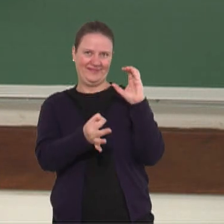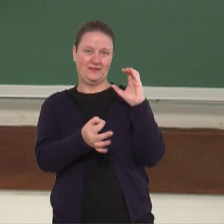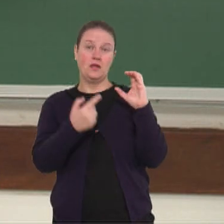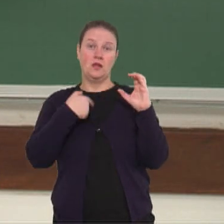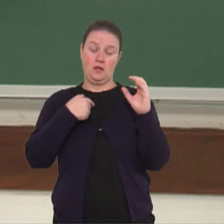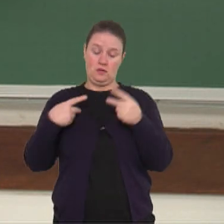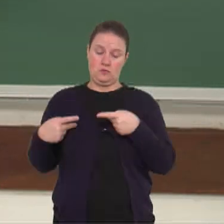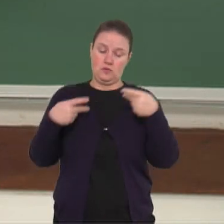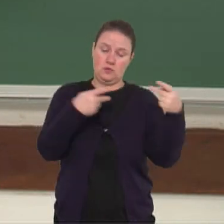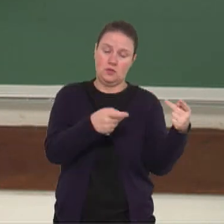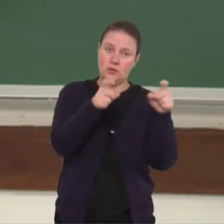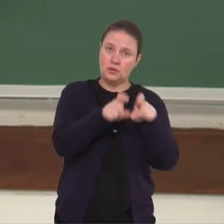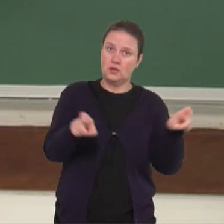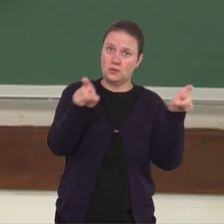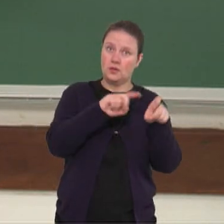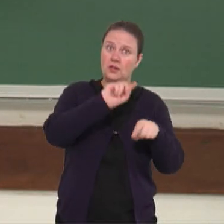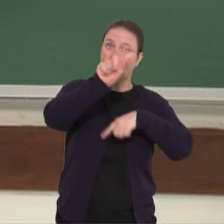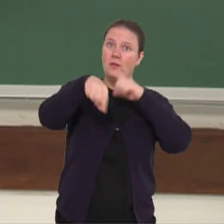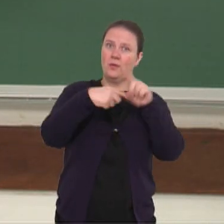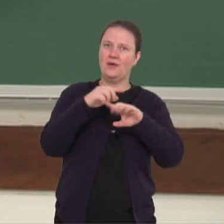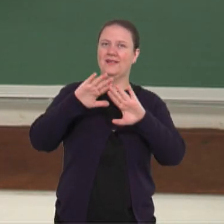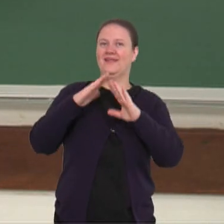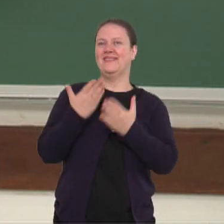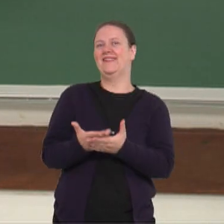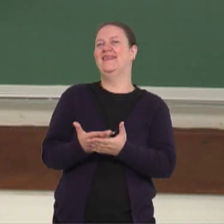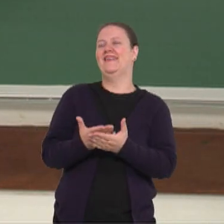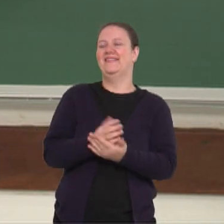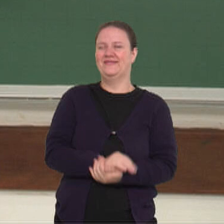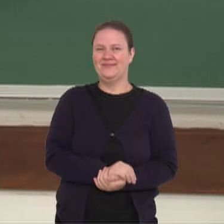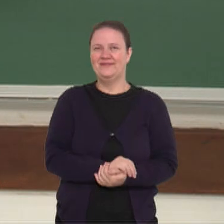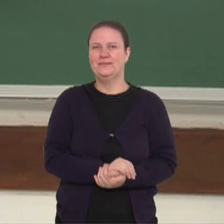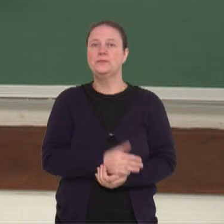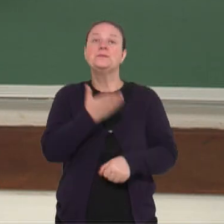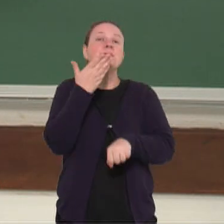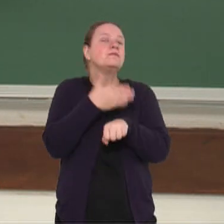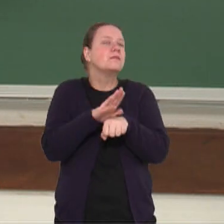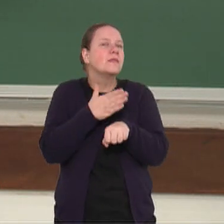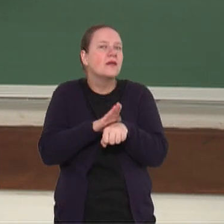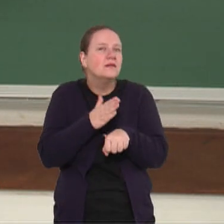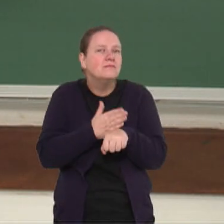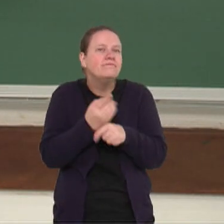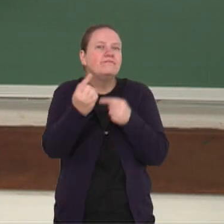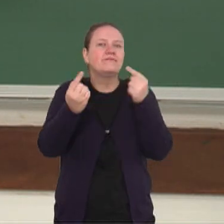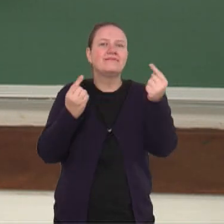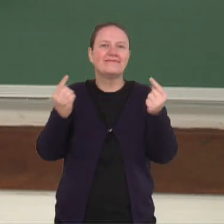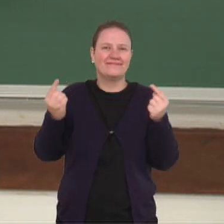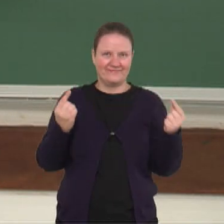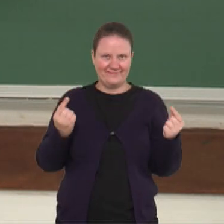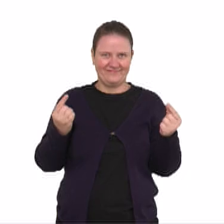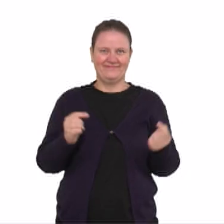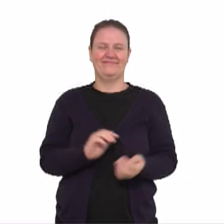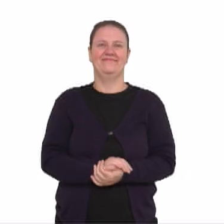ao shopping depois da escola. Mais um exercício para vocês.